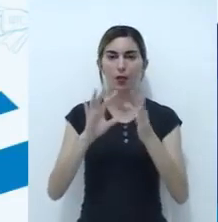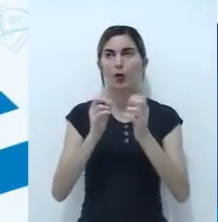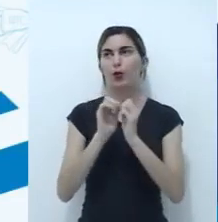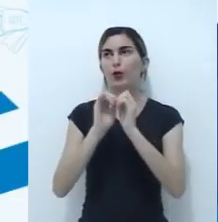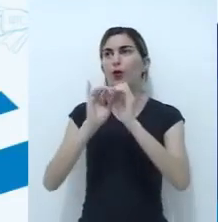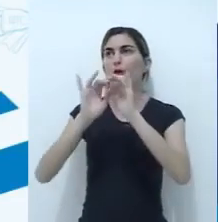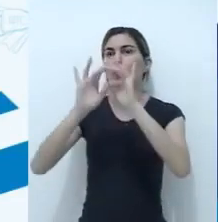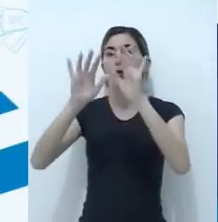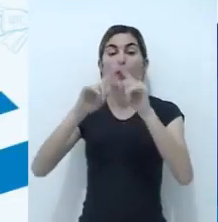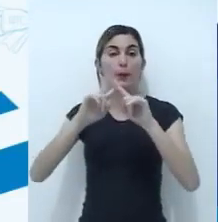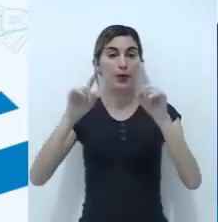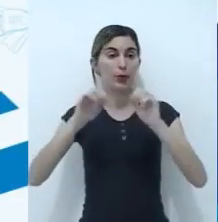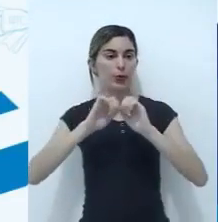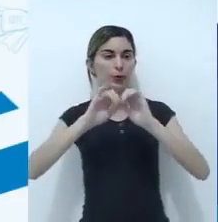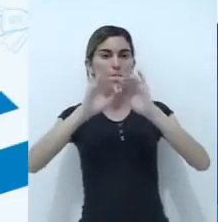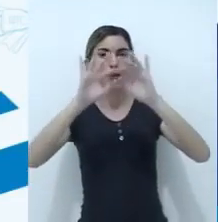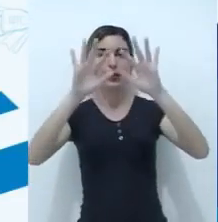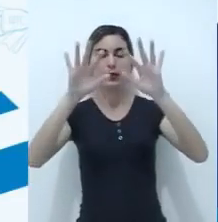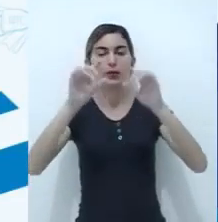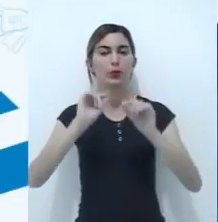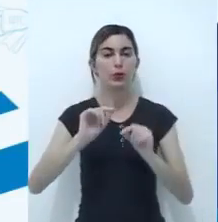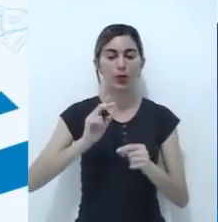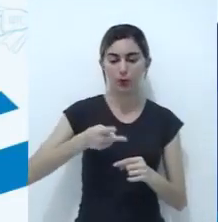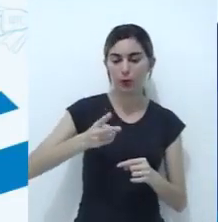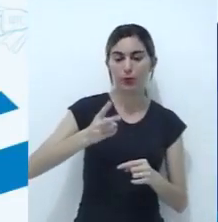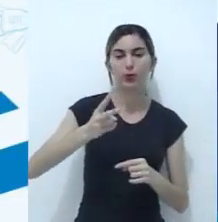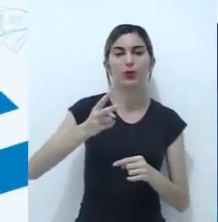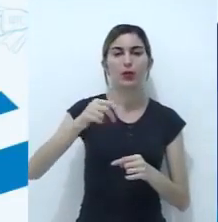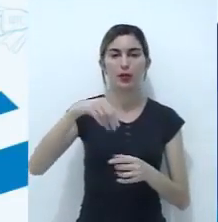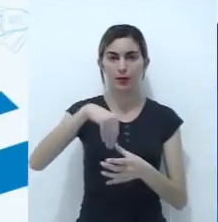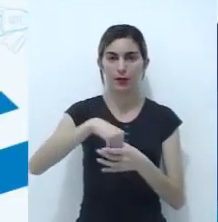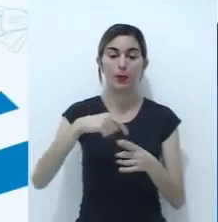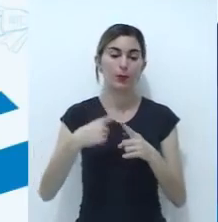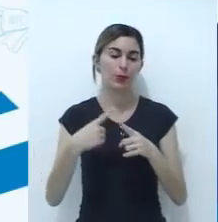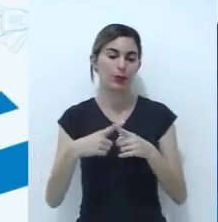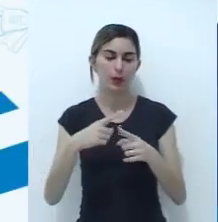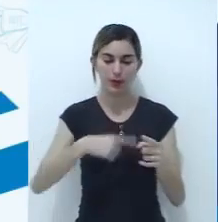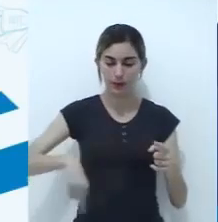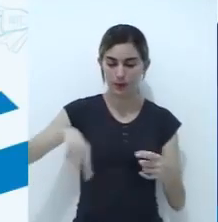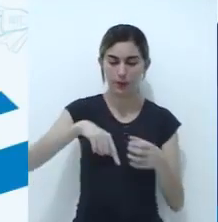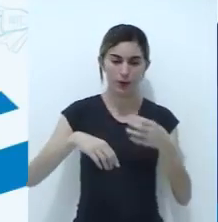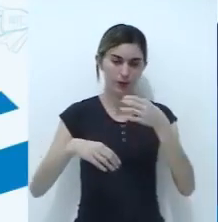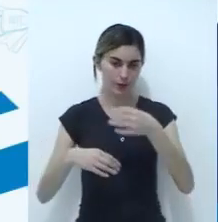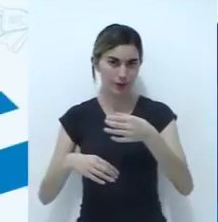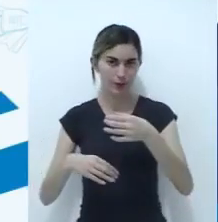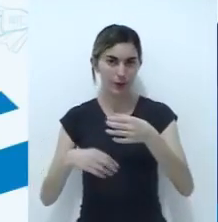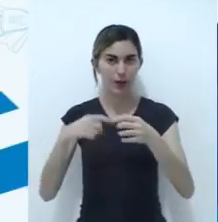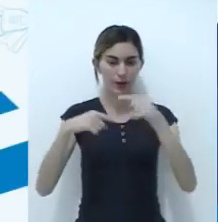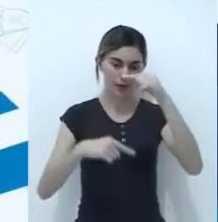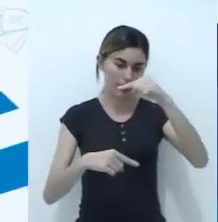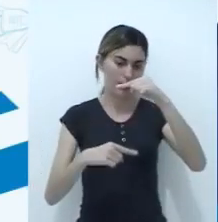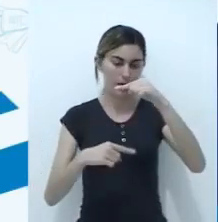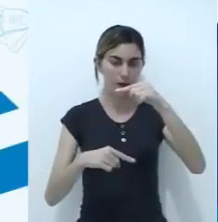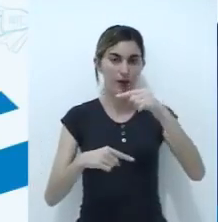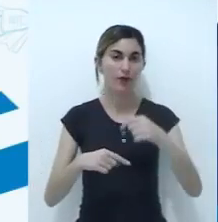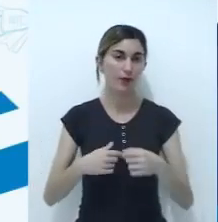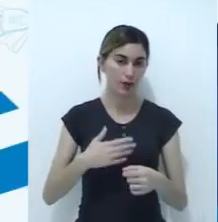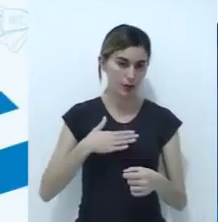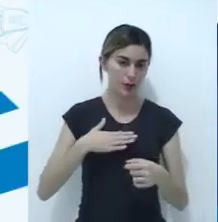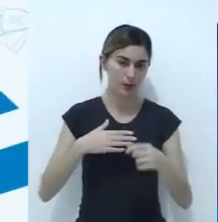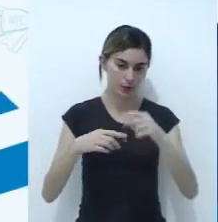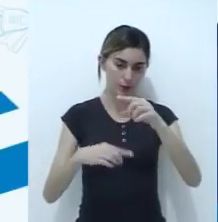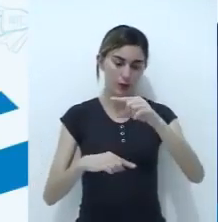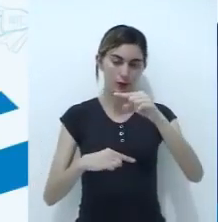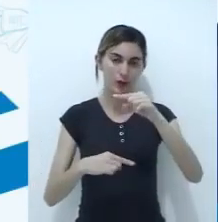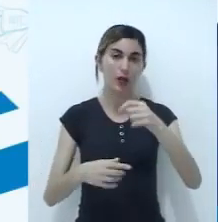liberação do gás, mas o gás não está saindo, o gás ele continua, porque o meu recipiente, a minha garrafinha, o